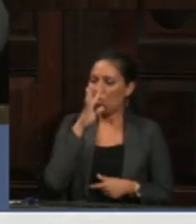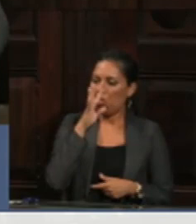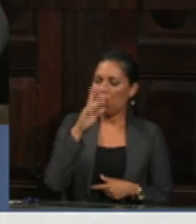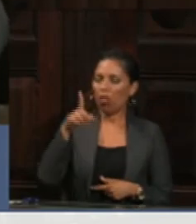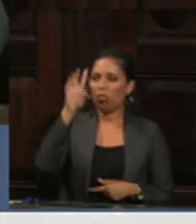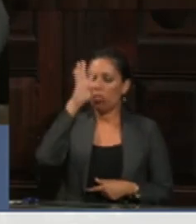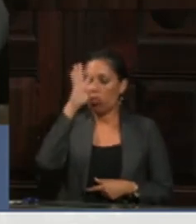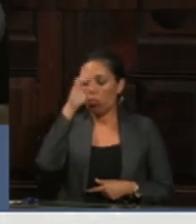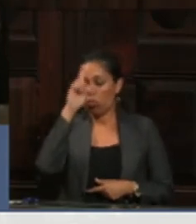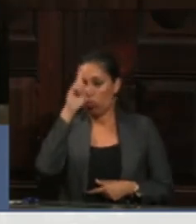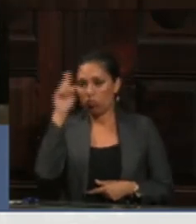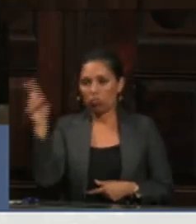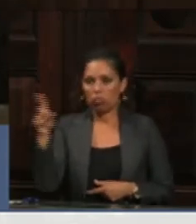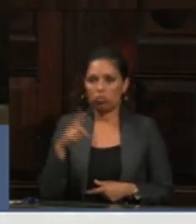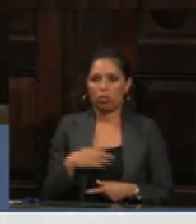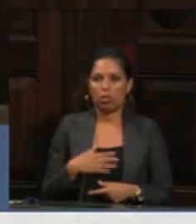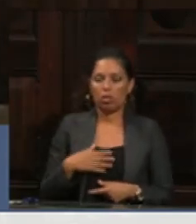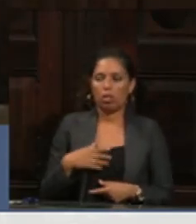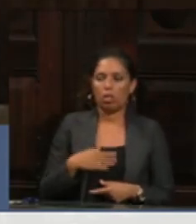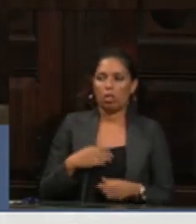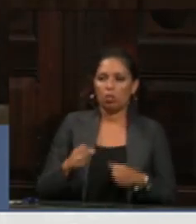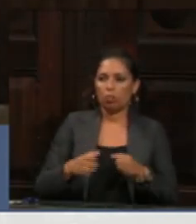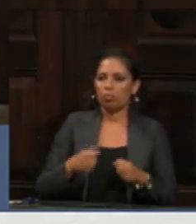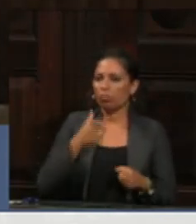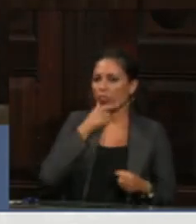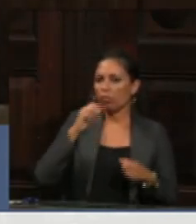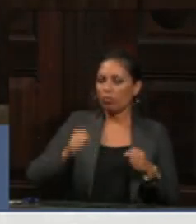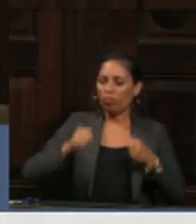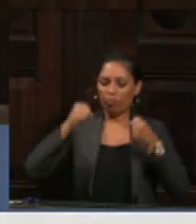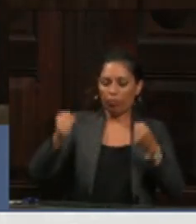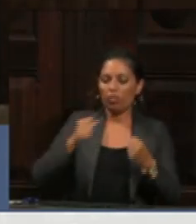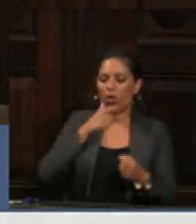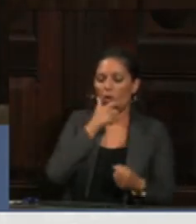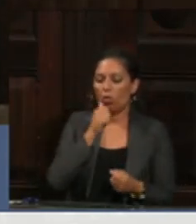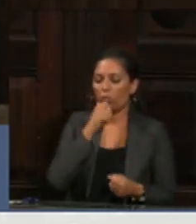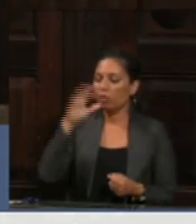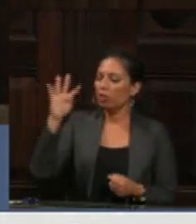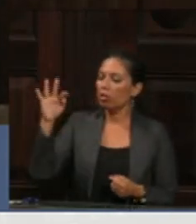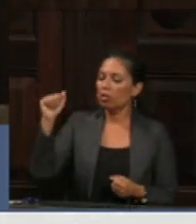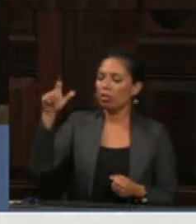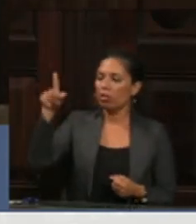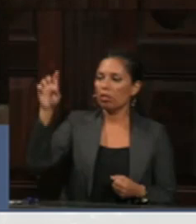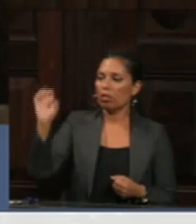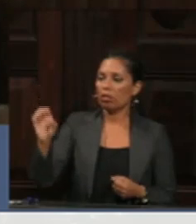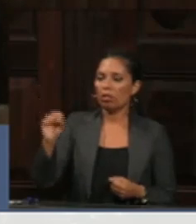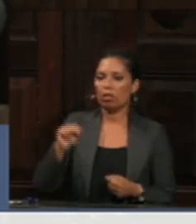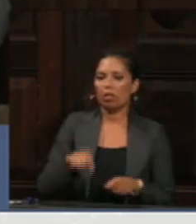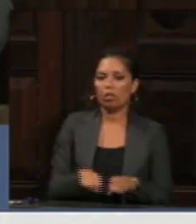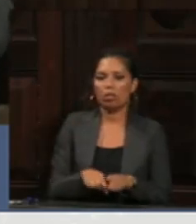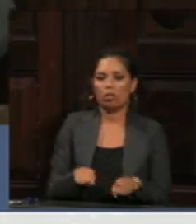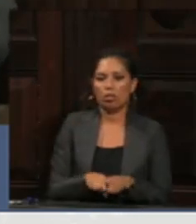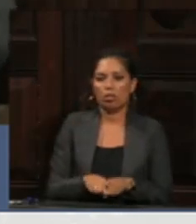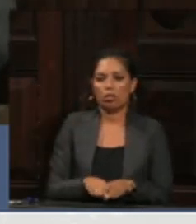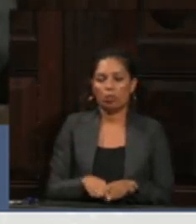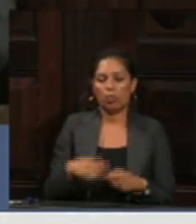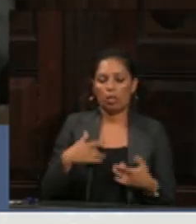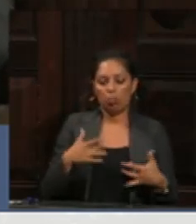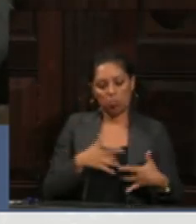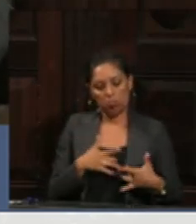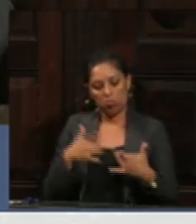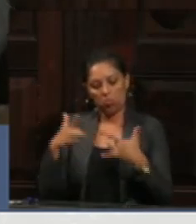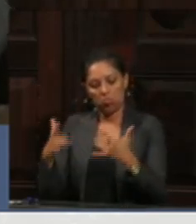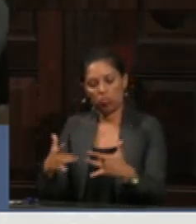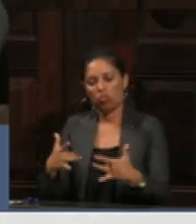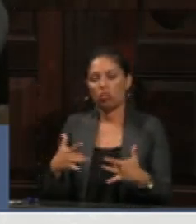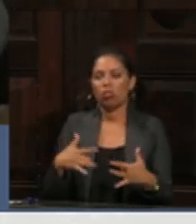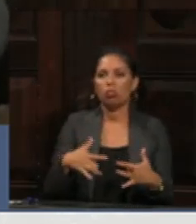cada dia, o seu chefe de gabinete, o Dr. Tales, e me coloco aqui à disposição